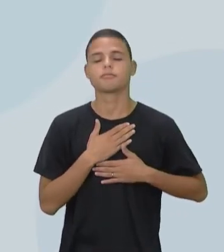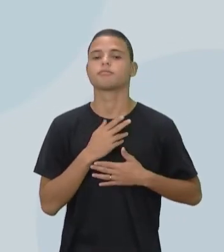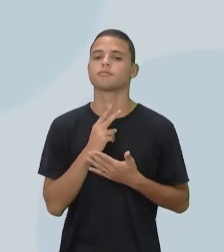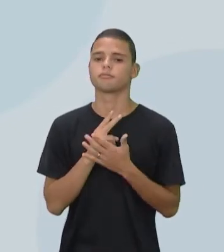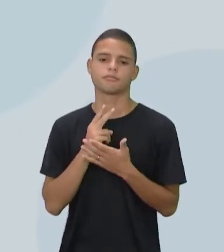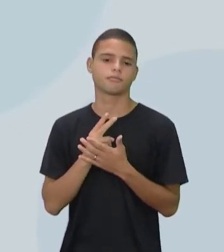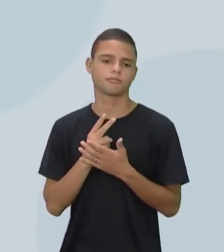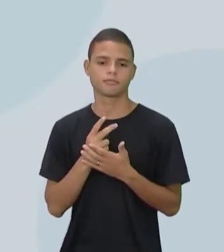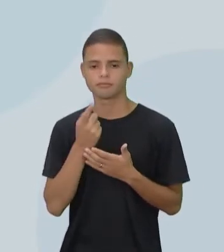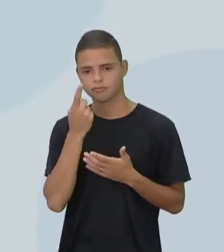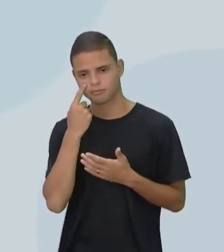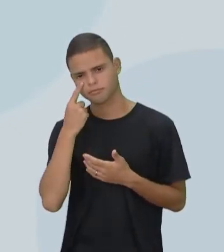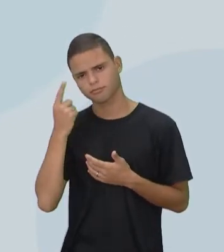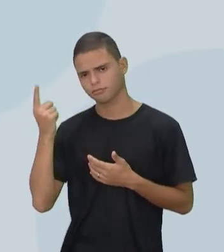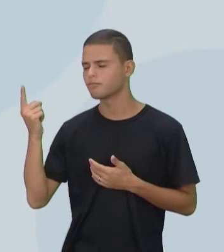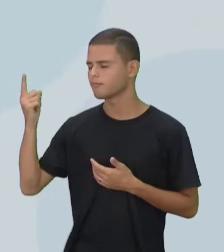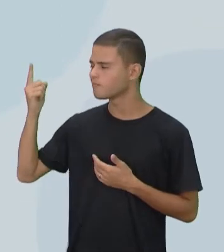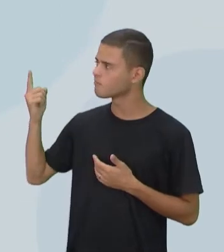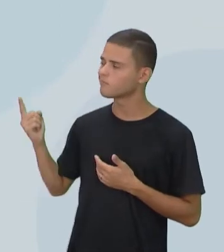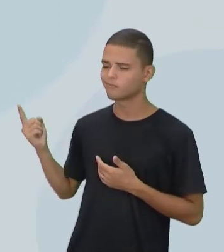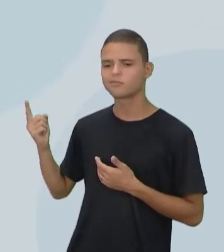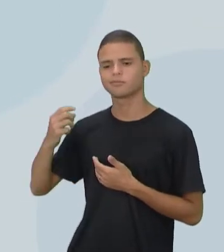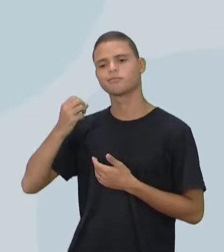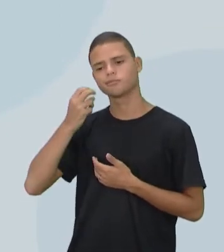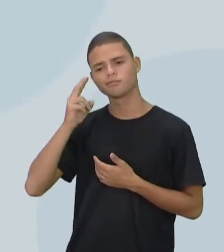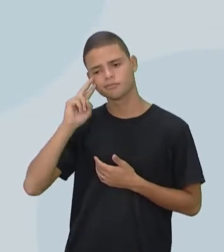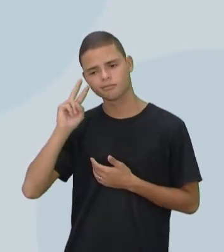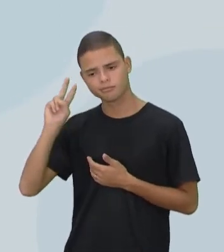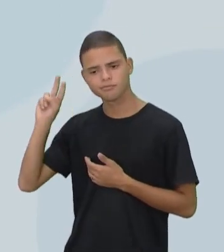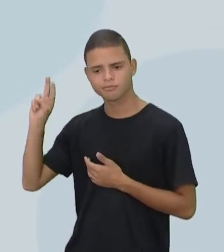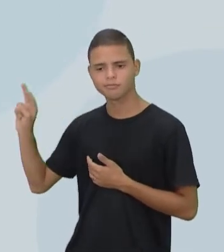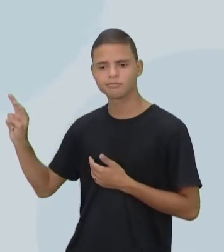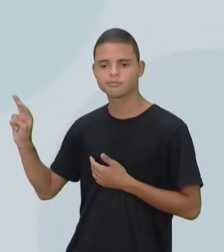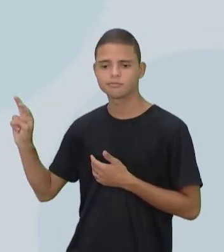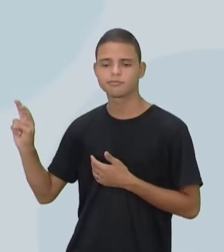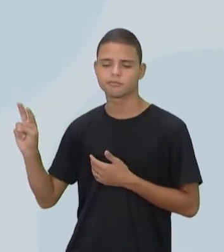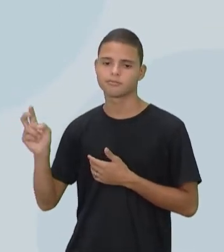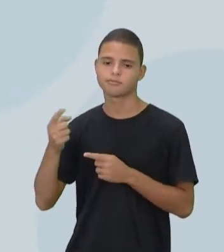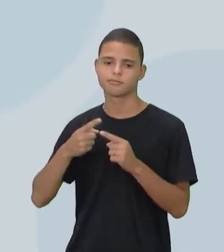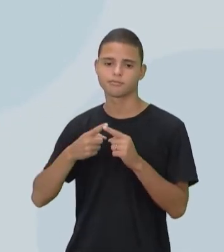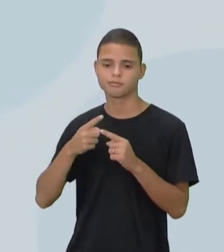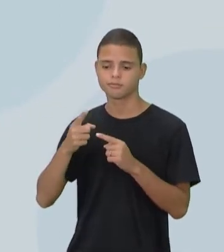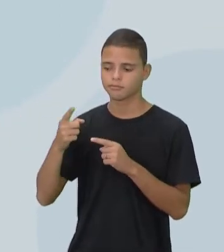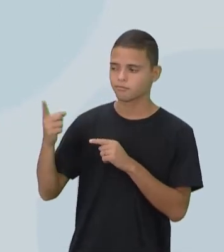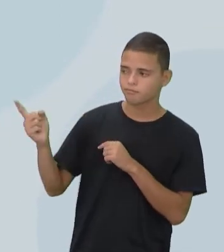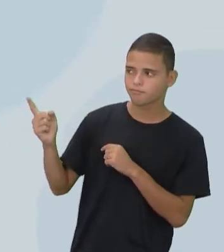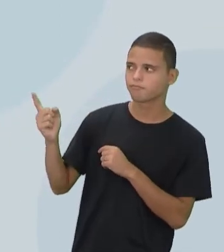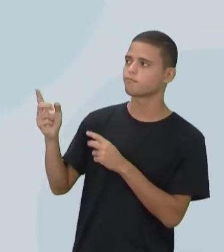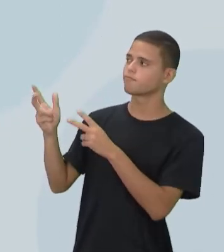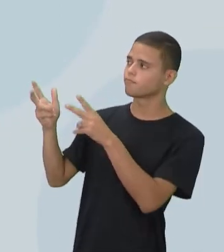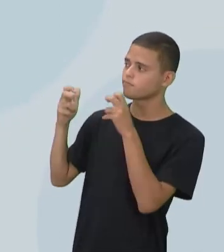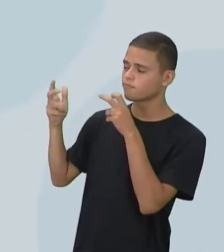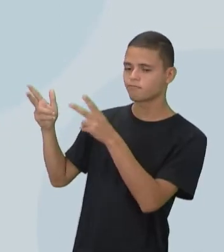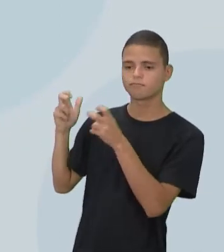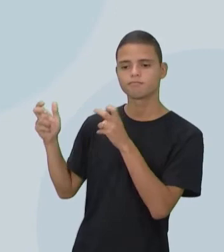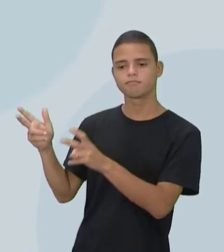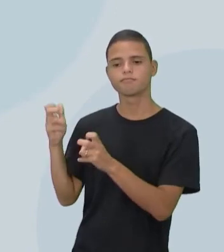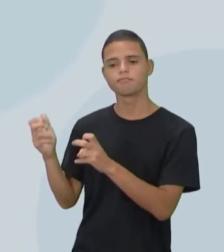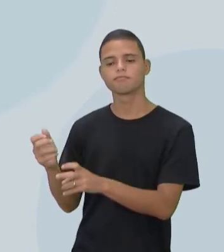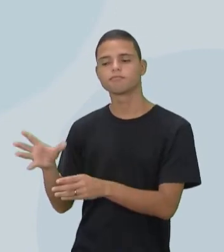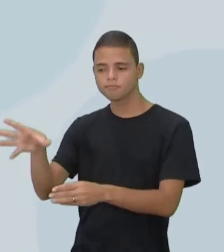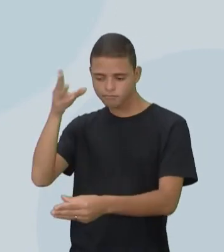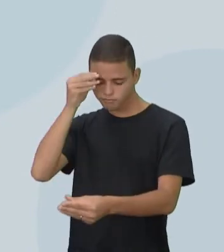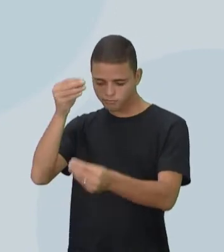uma olhadinha na tabela periódica para que você se familiarize com esses símbolos dos elementos químicos, que é importante na hora de